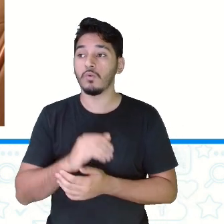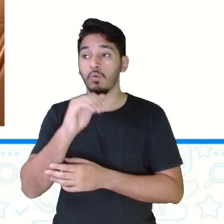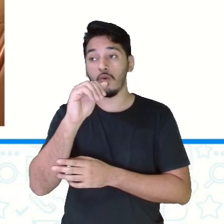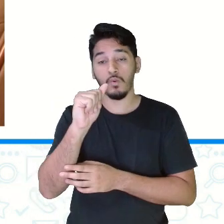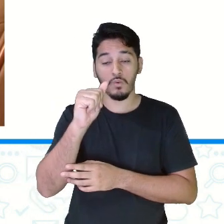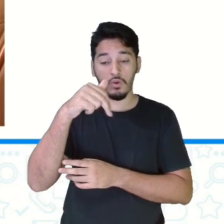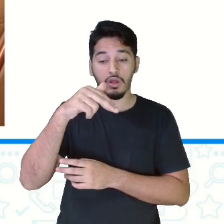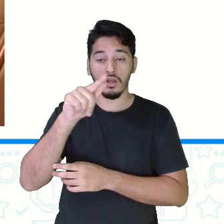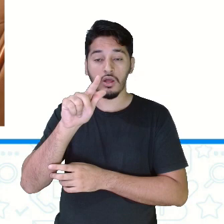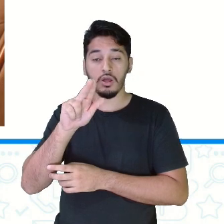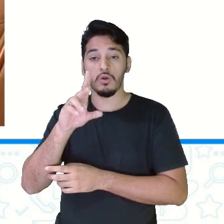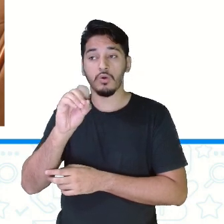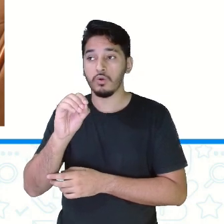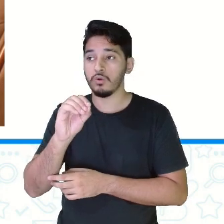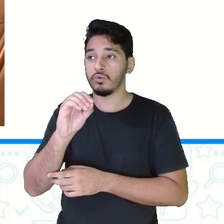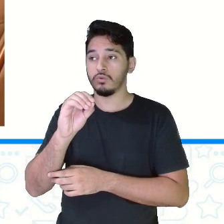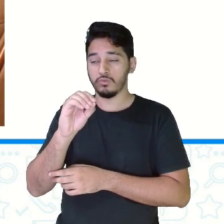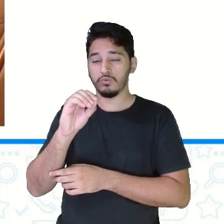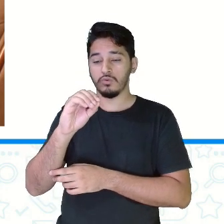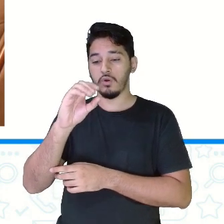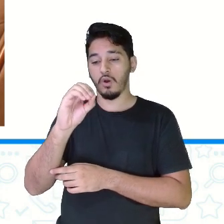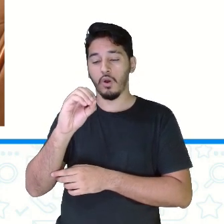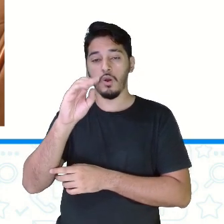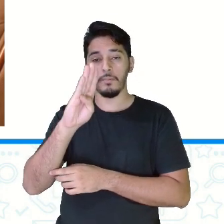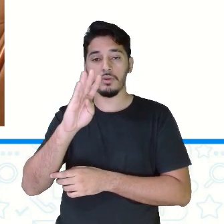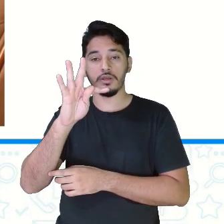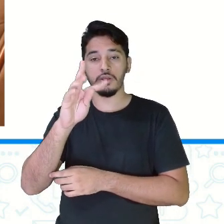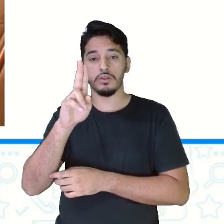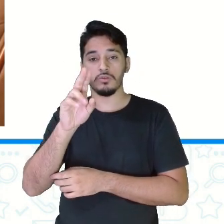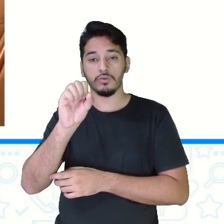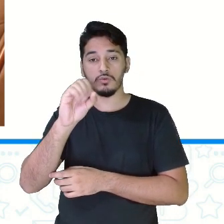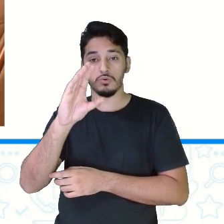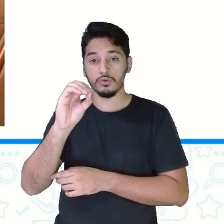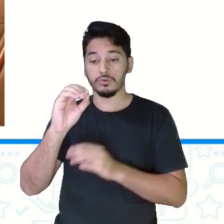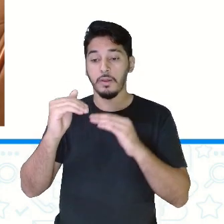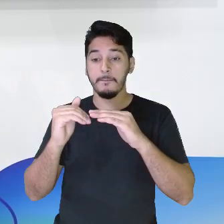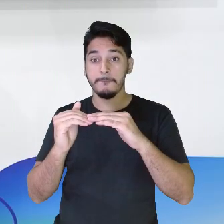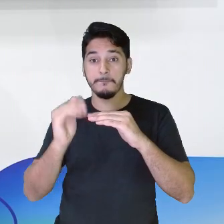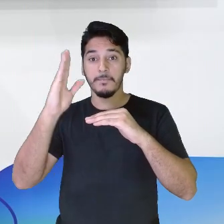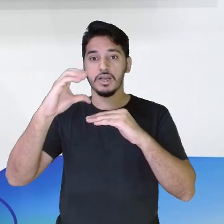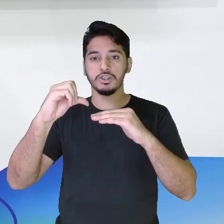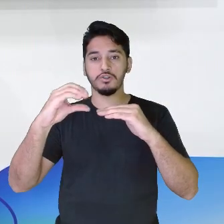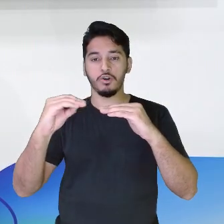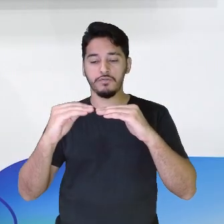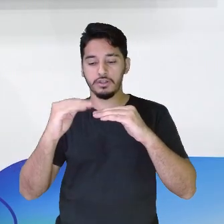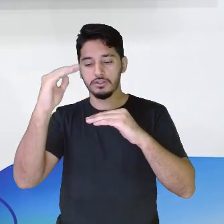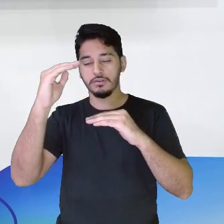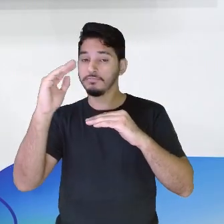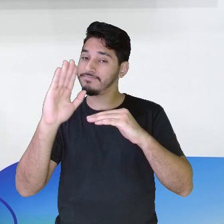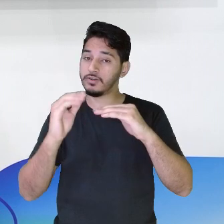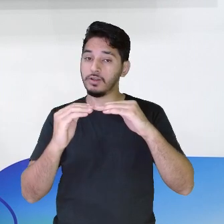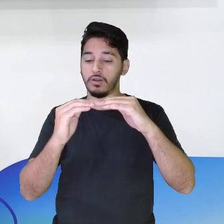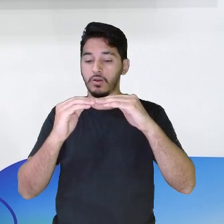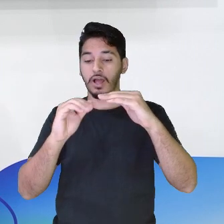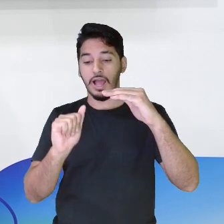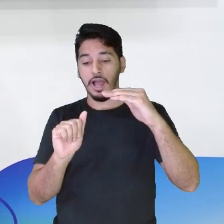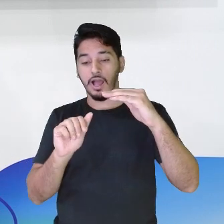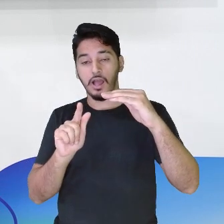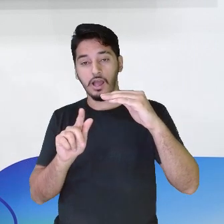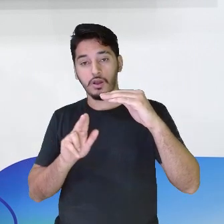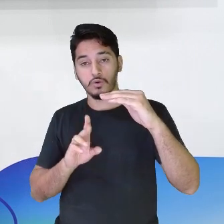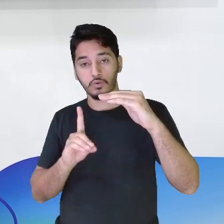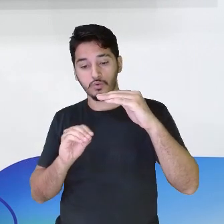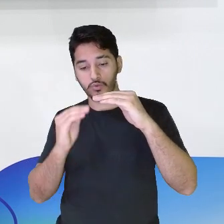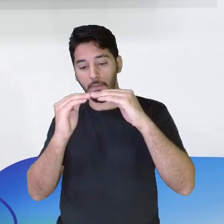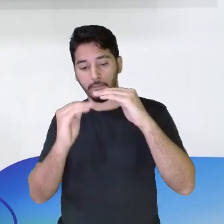tem medida maior que 90 graus. Ao contrário do ângulo agudo, o